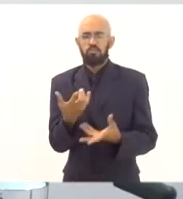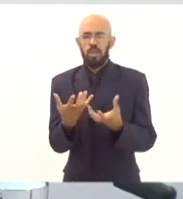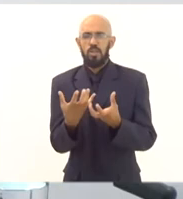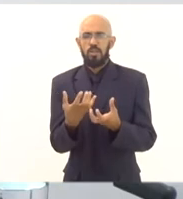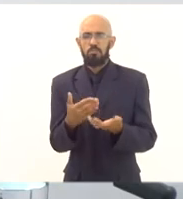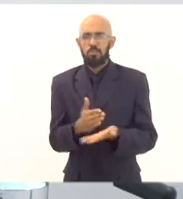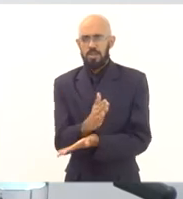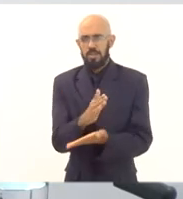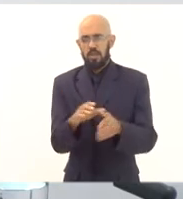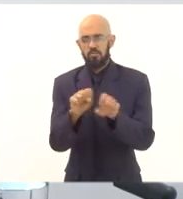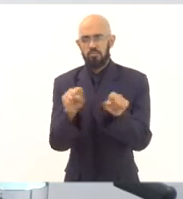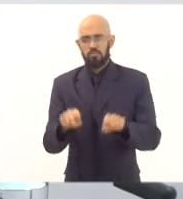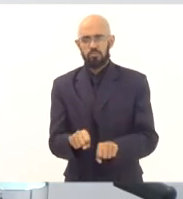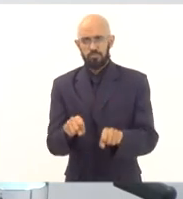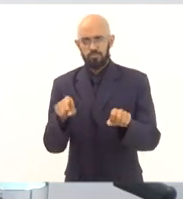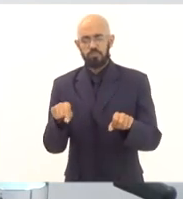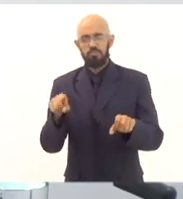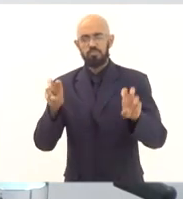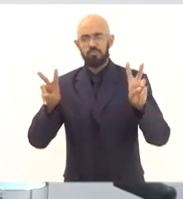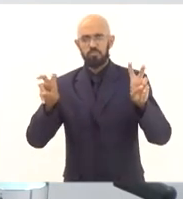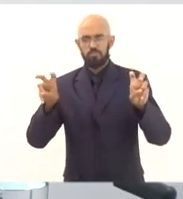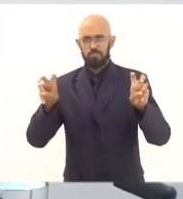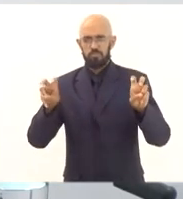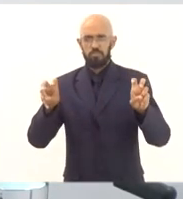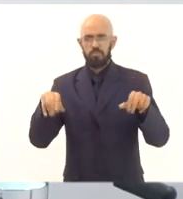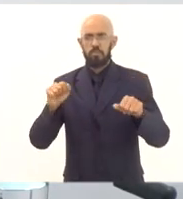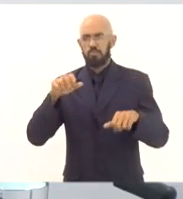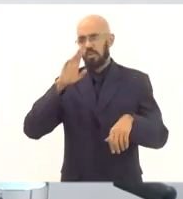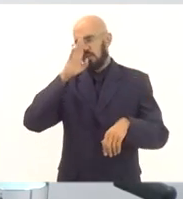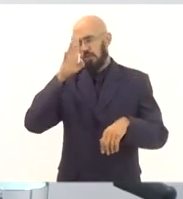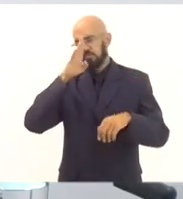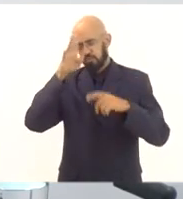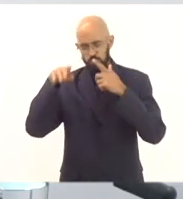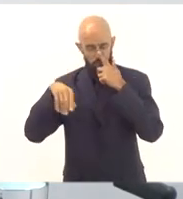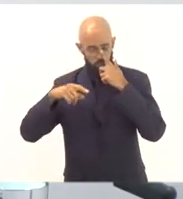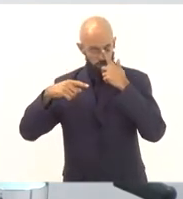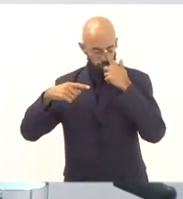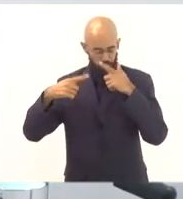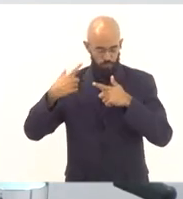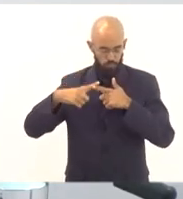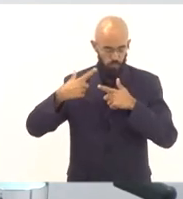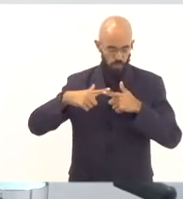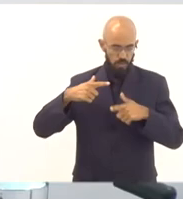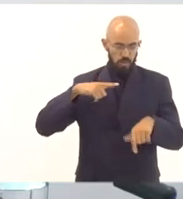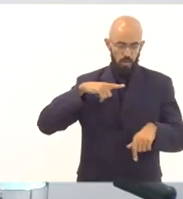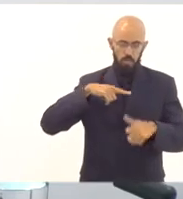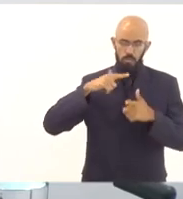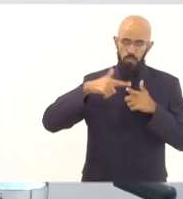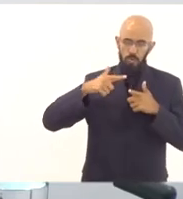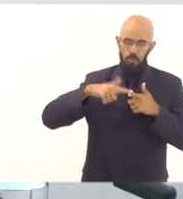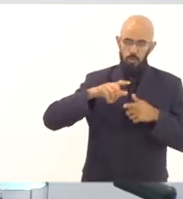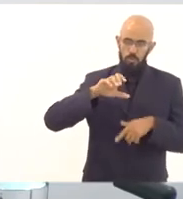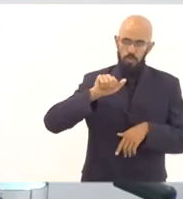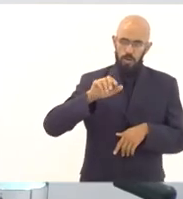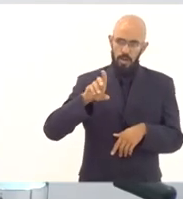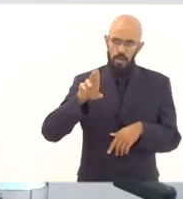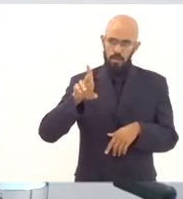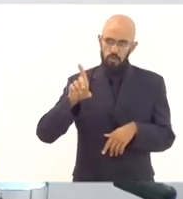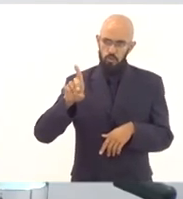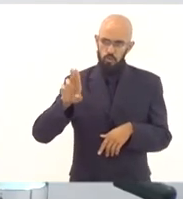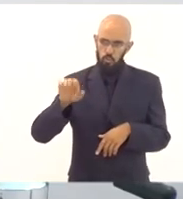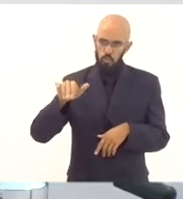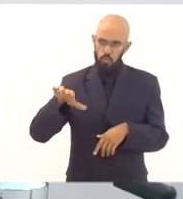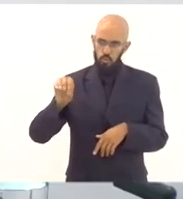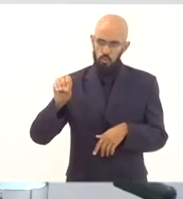um tema assim muito absurdo porque além do gargalo do CAD único tem umas